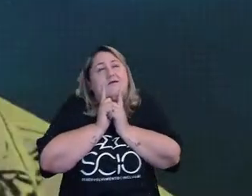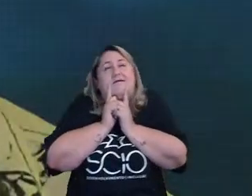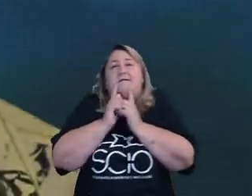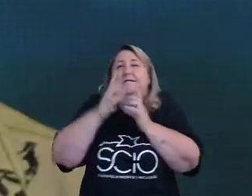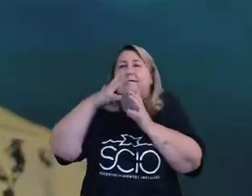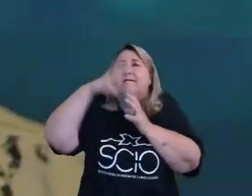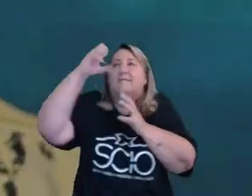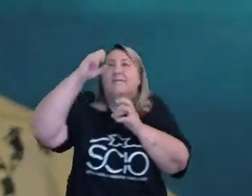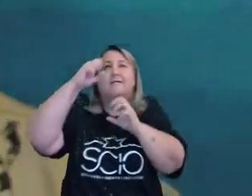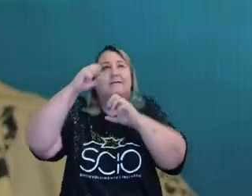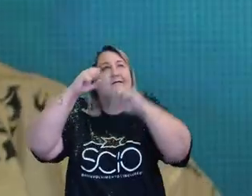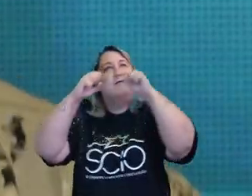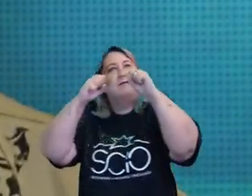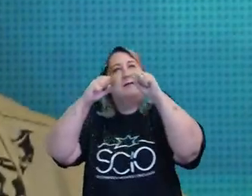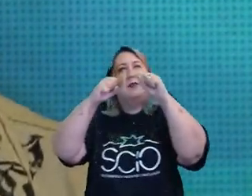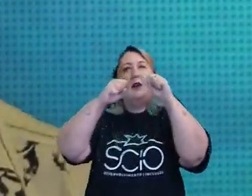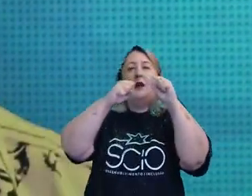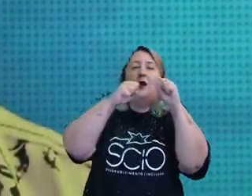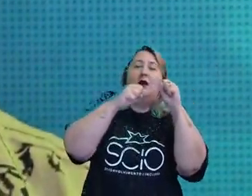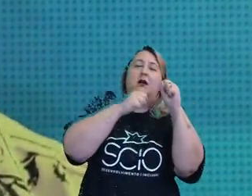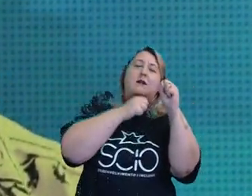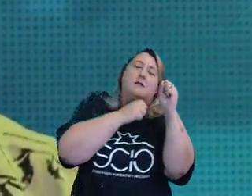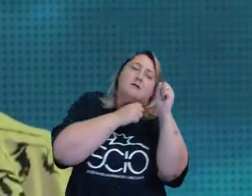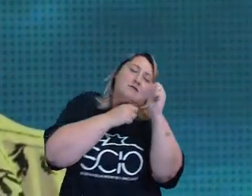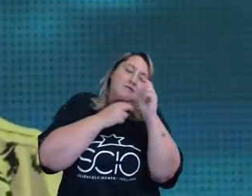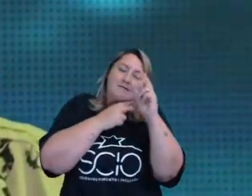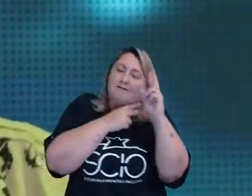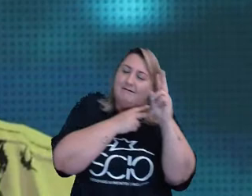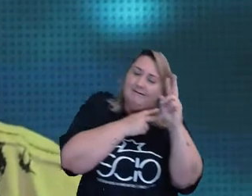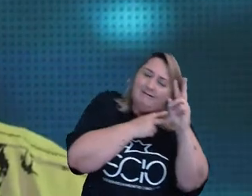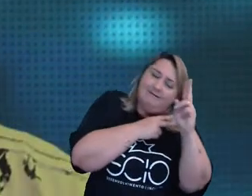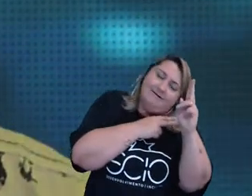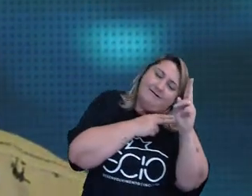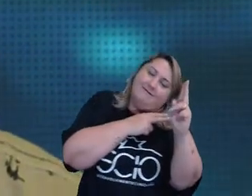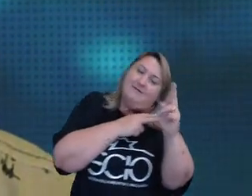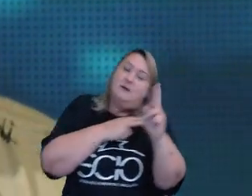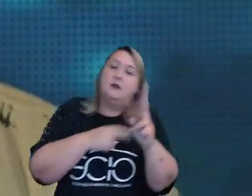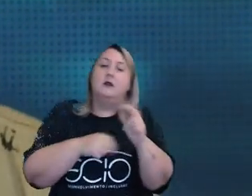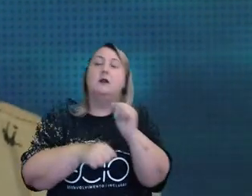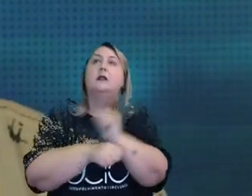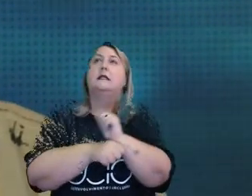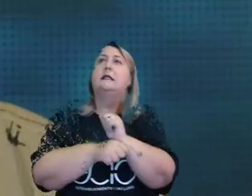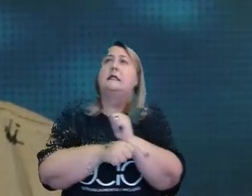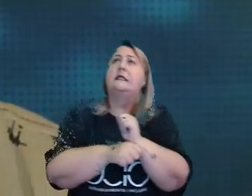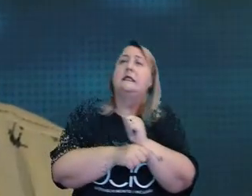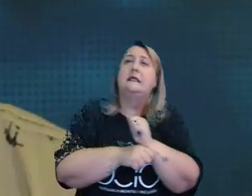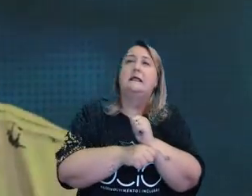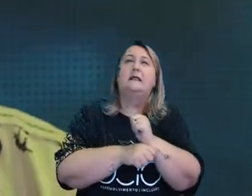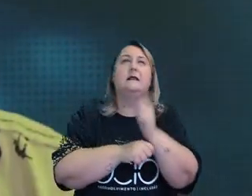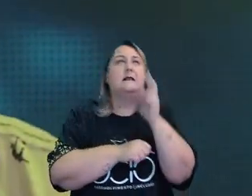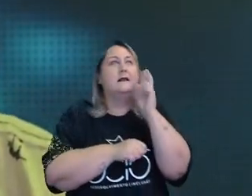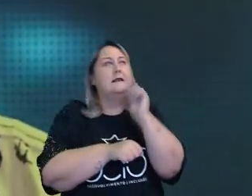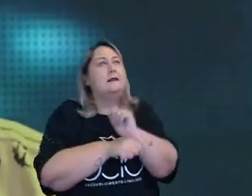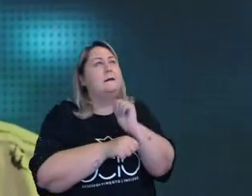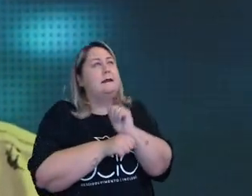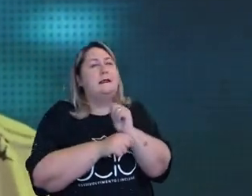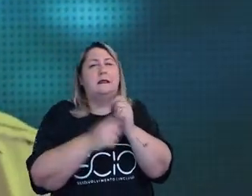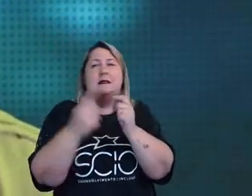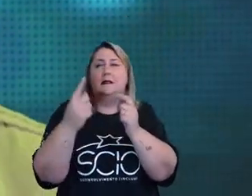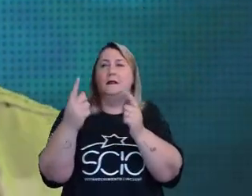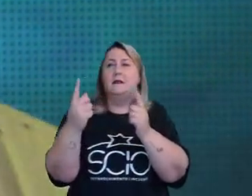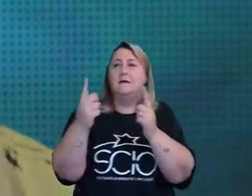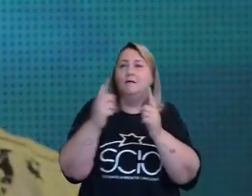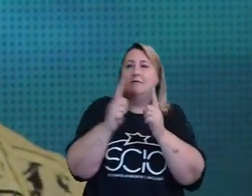chorar. Apagam-se as luzes ao chegar a hora de ir para a cama. A gente começa a esperar por